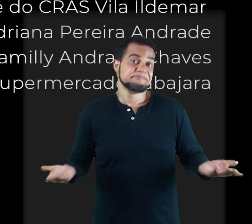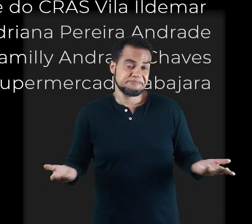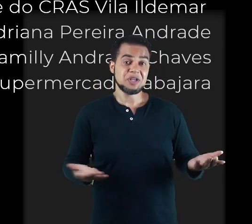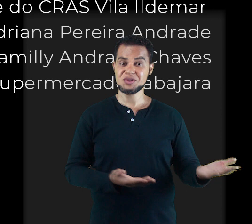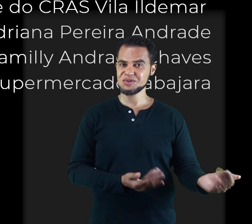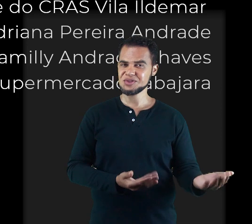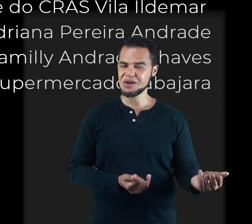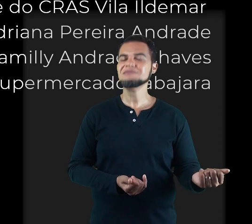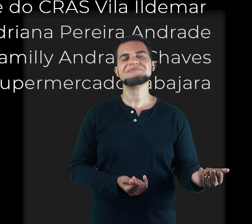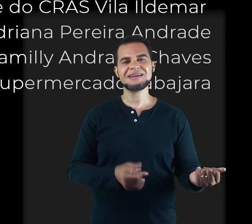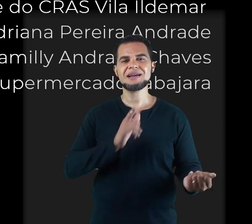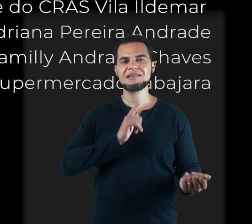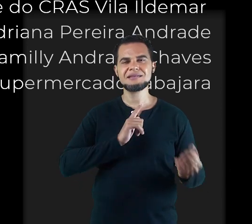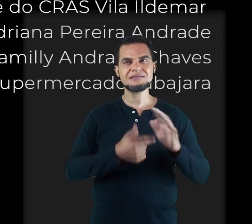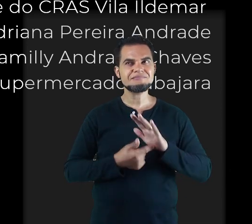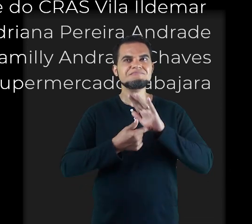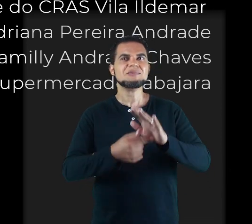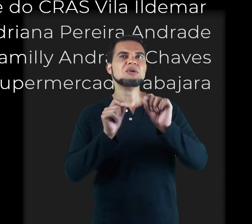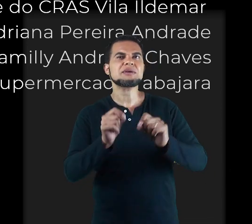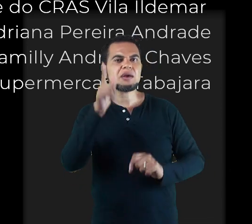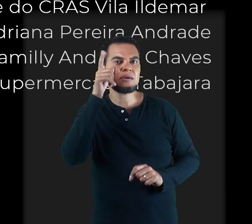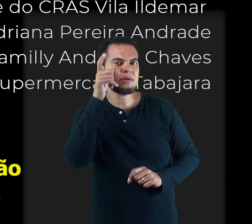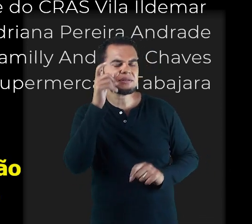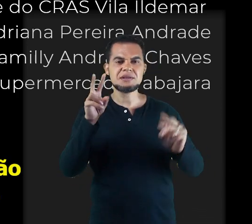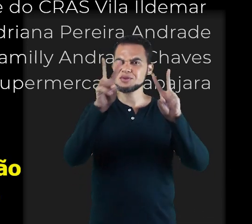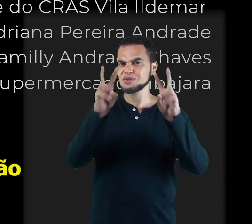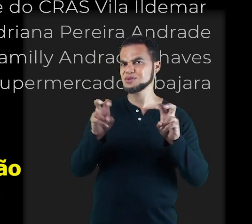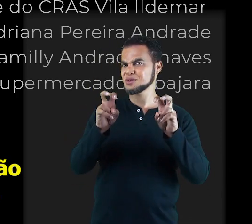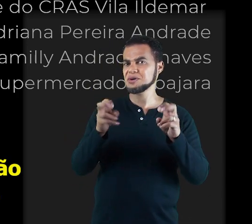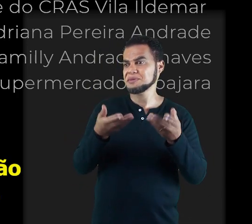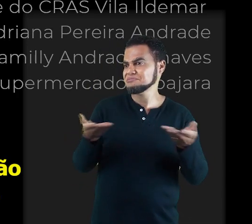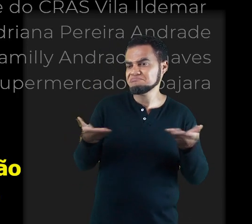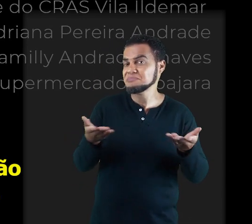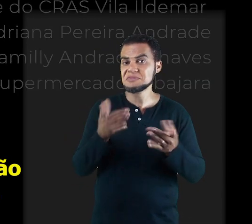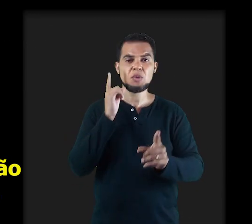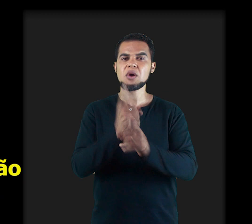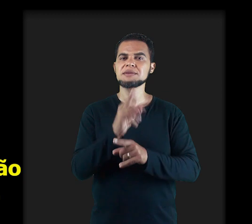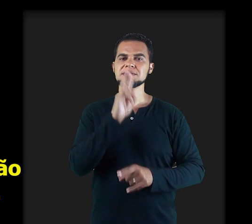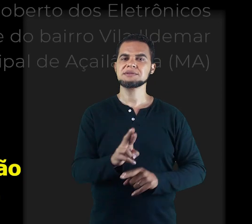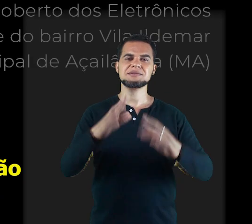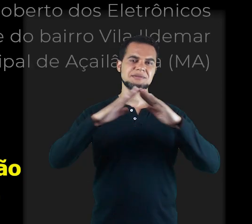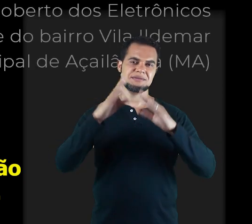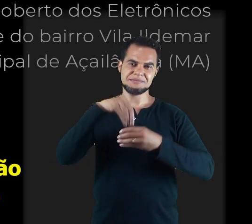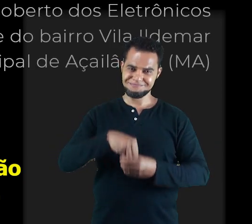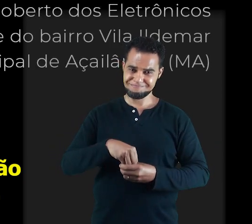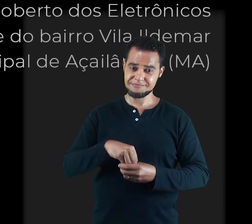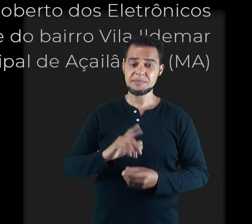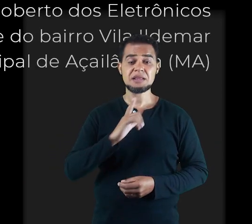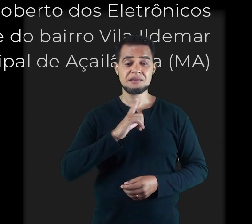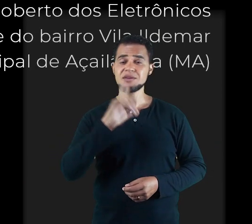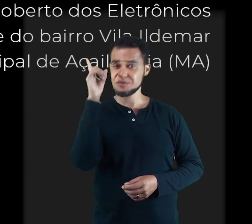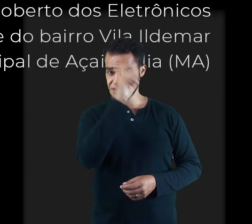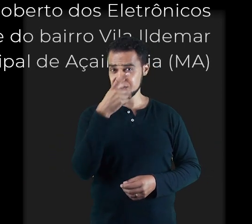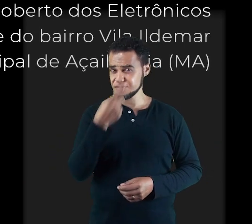seja, os jovens, os adolescentes têm manifestado uma curiosidade a respeito da temática que eles não estão encontrando resposta dentro de casa.